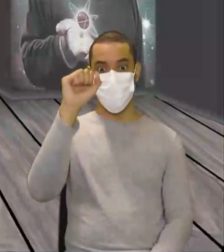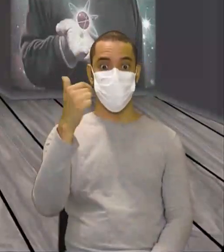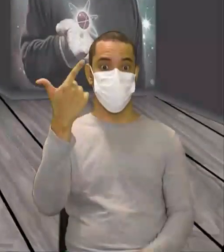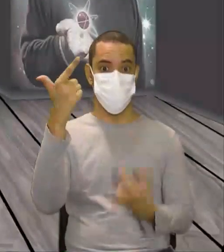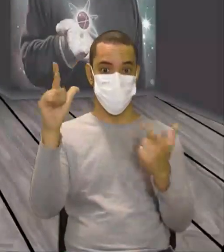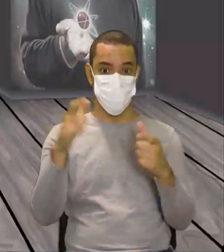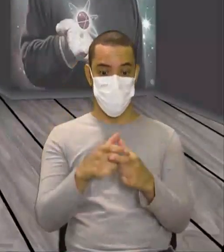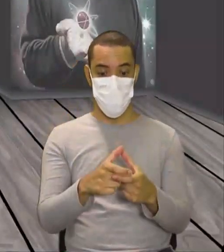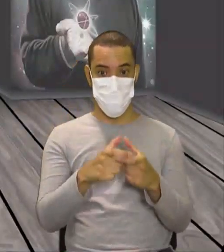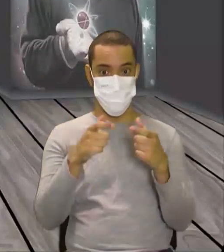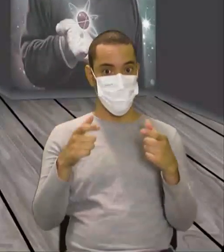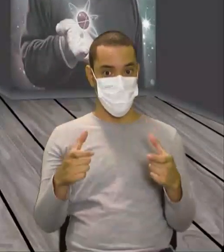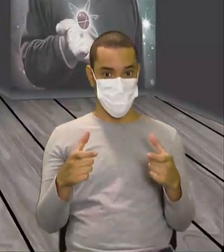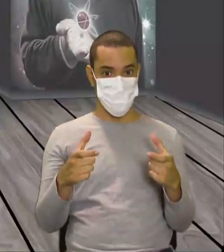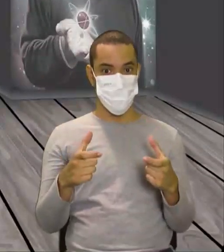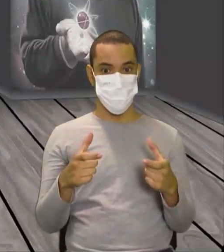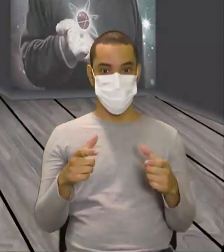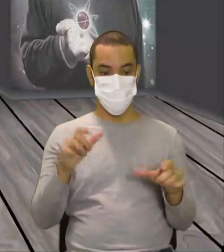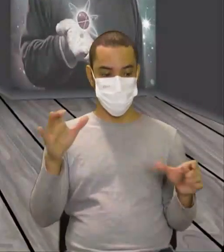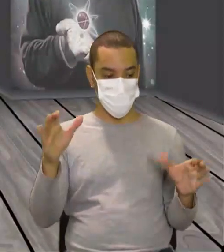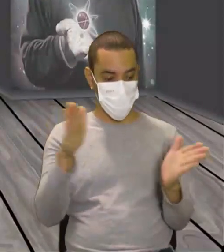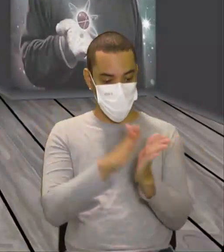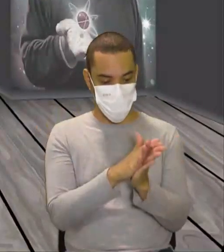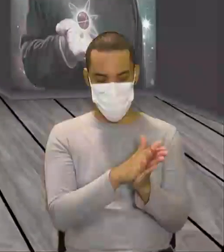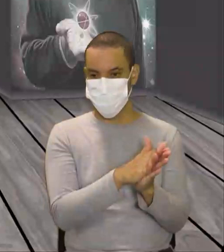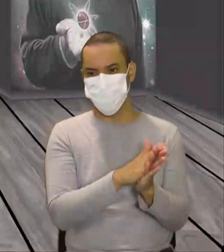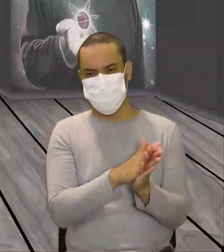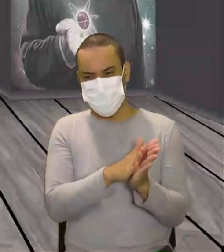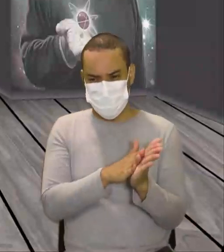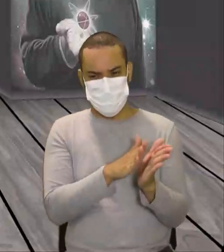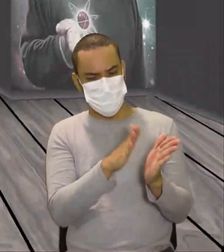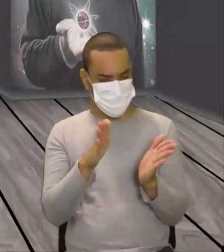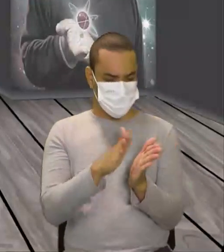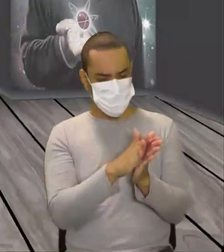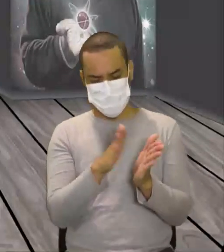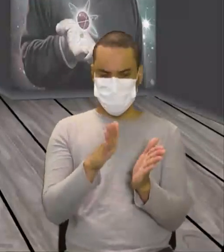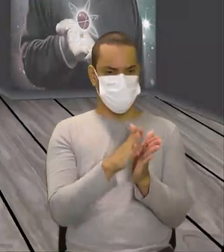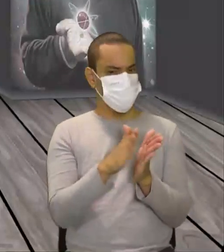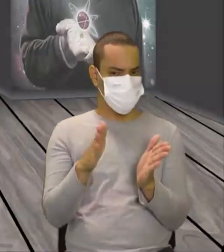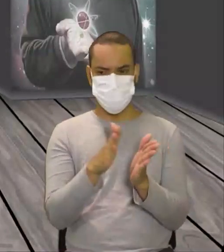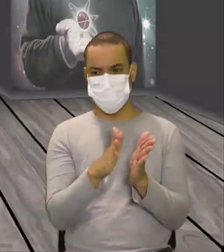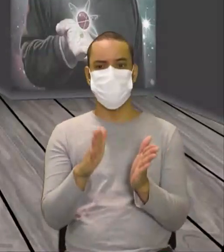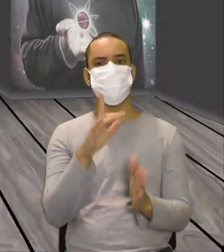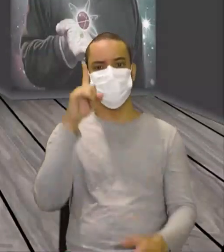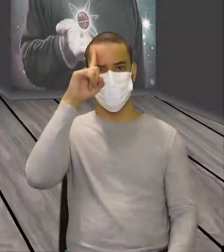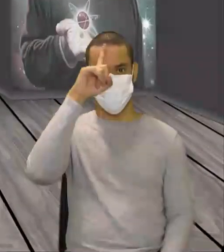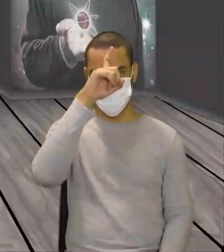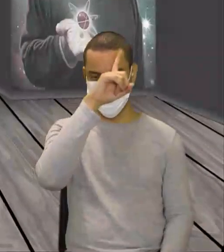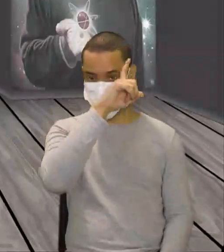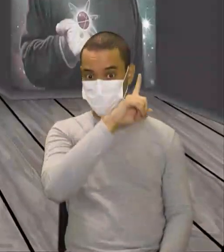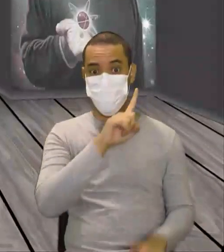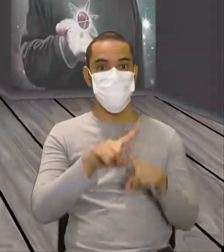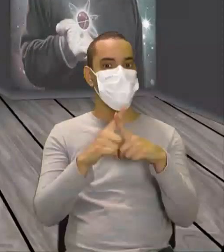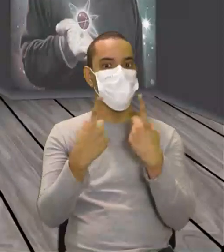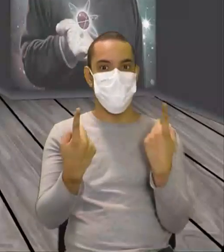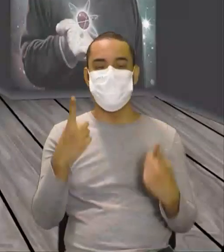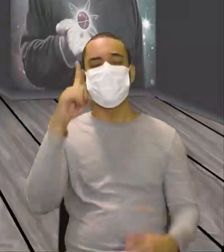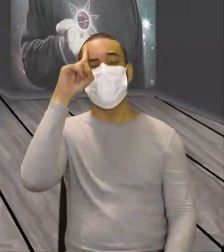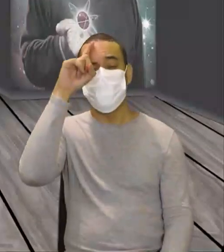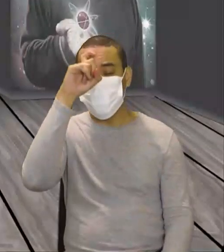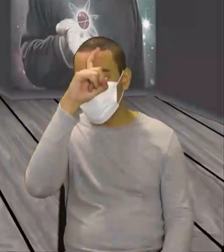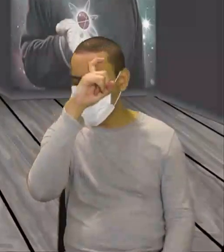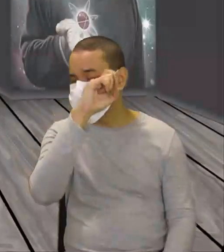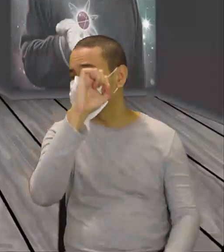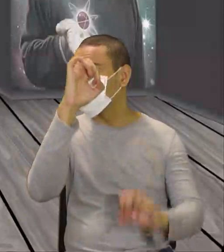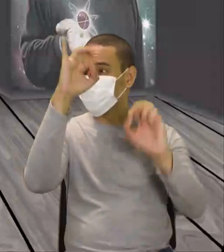outros um pouquinho maior, até para você tirar um do outro, separar, é difícil, mas é muito difícil mesmo. E